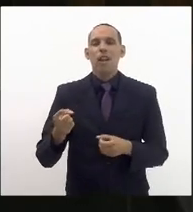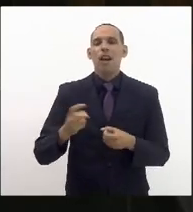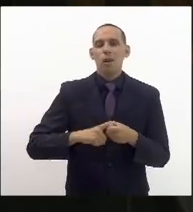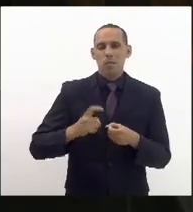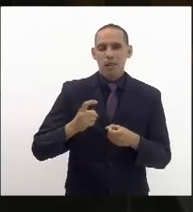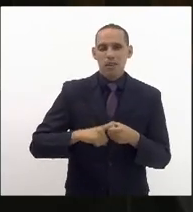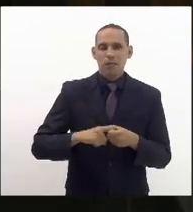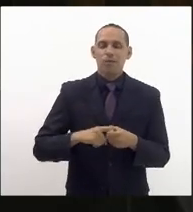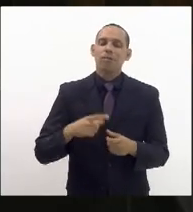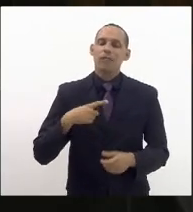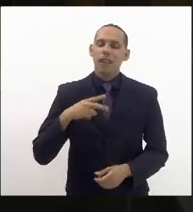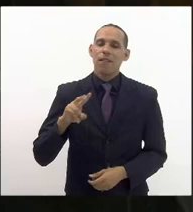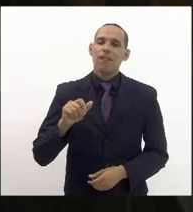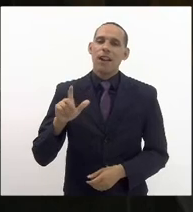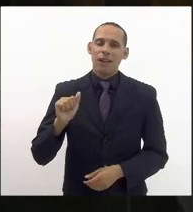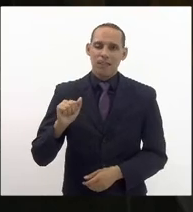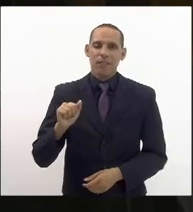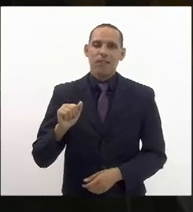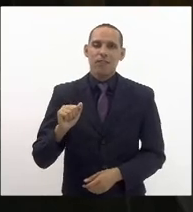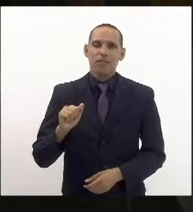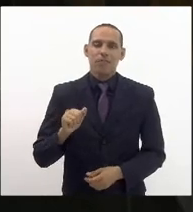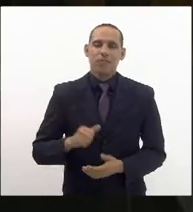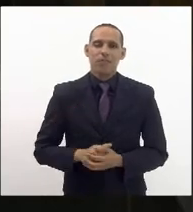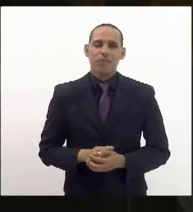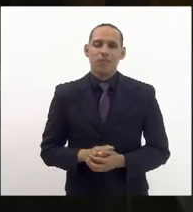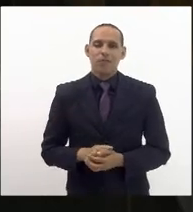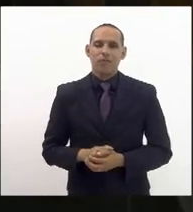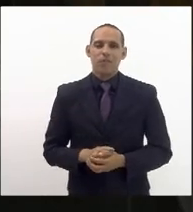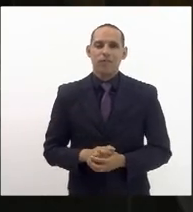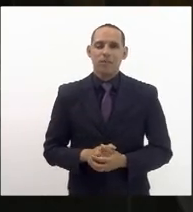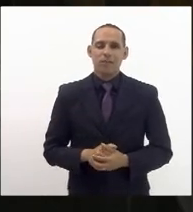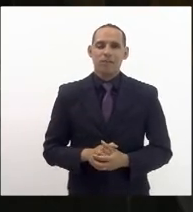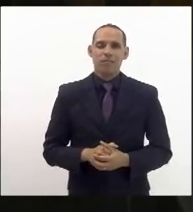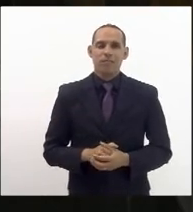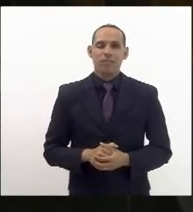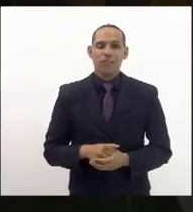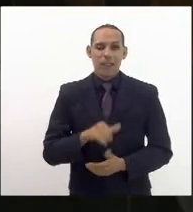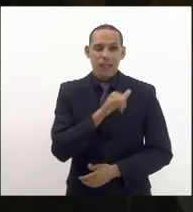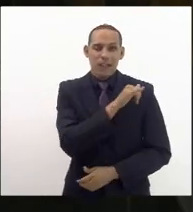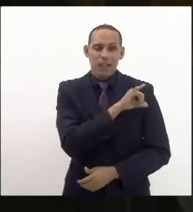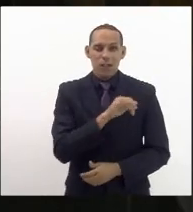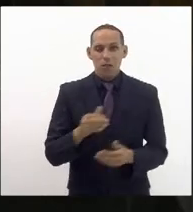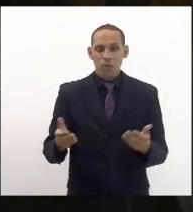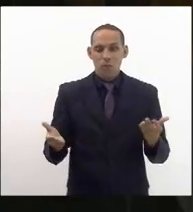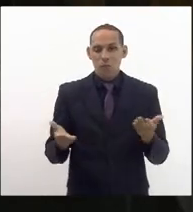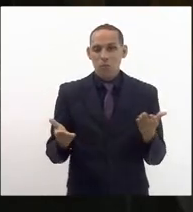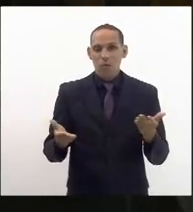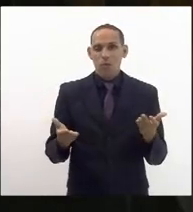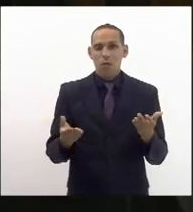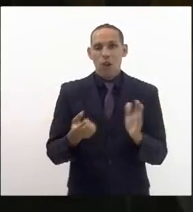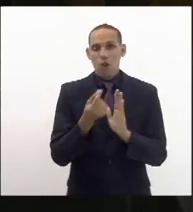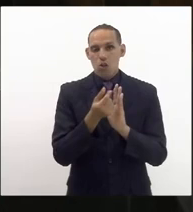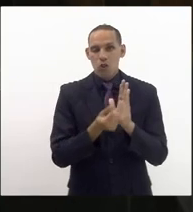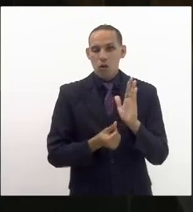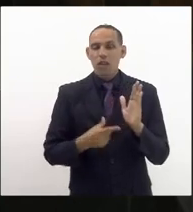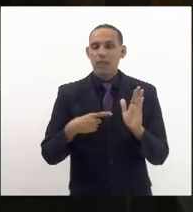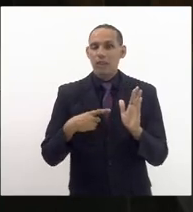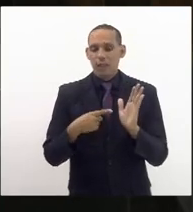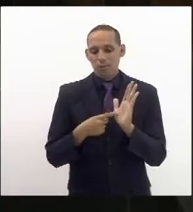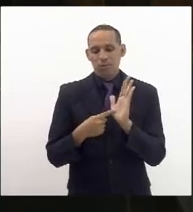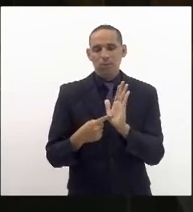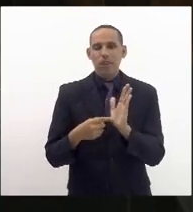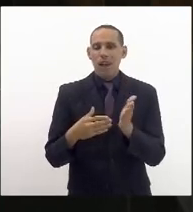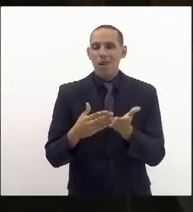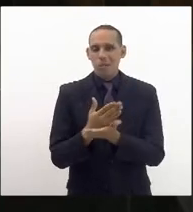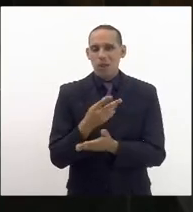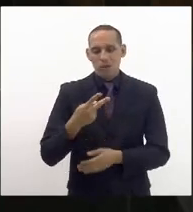há vacância, plena vacância. O Rio de Janeiro é um estado que hoje apresentou um orçamento, e a gente tem um orçamento